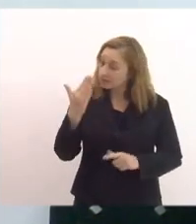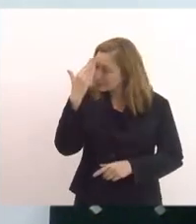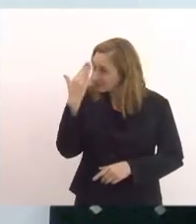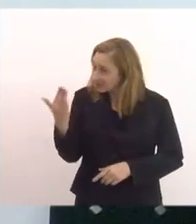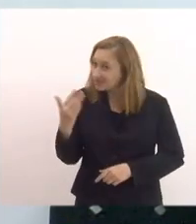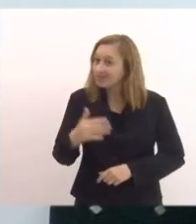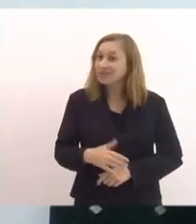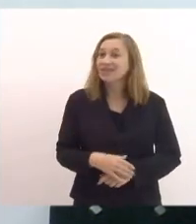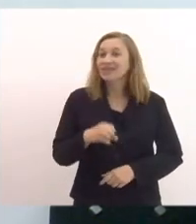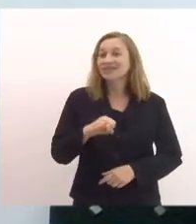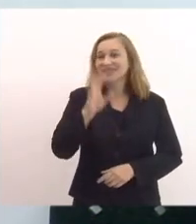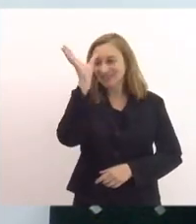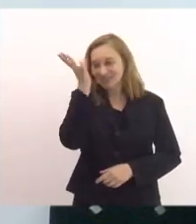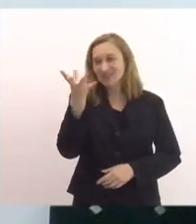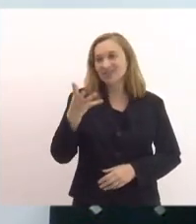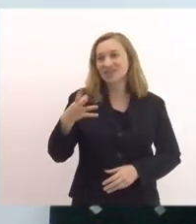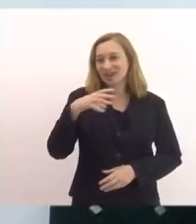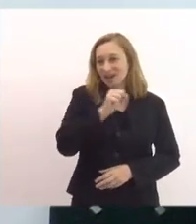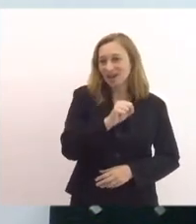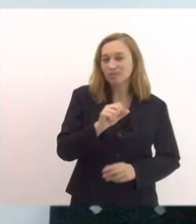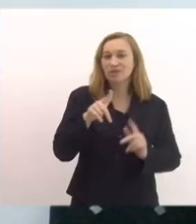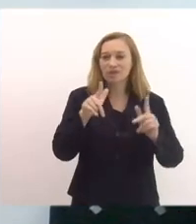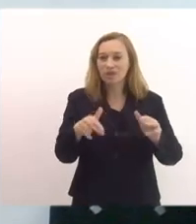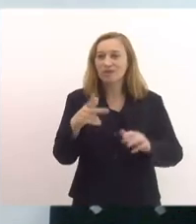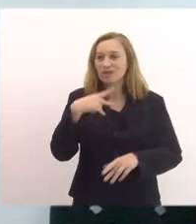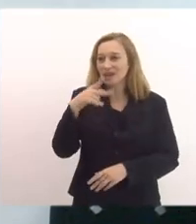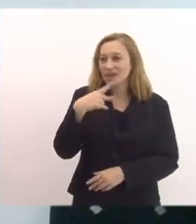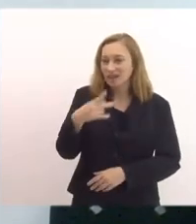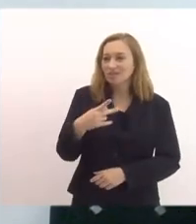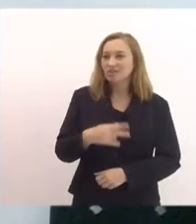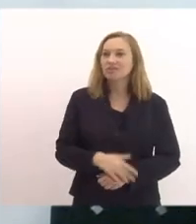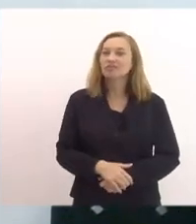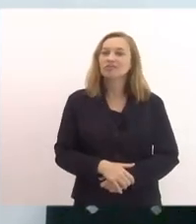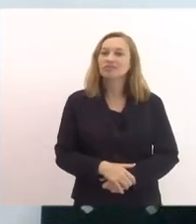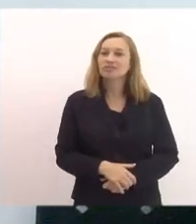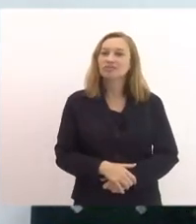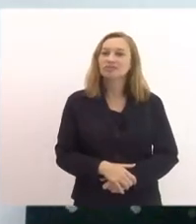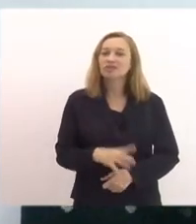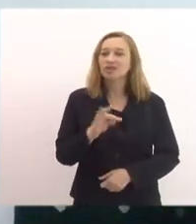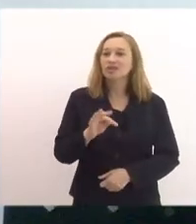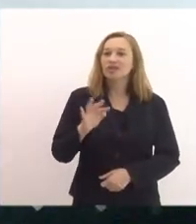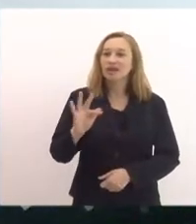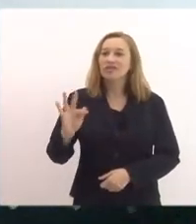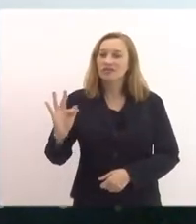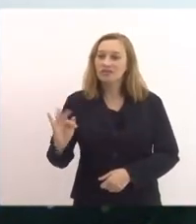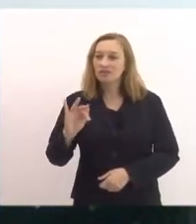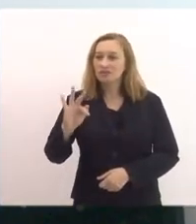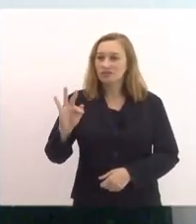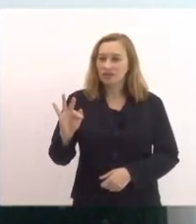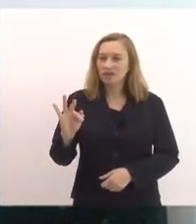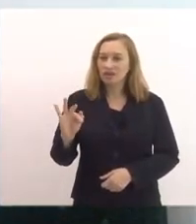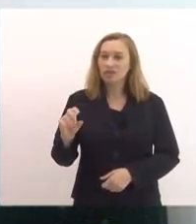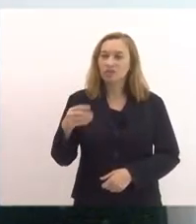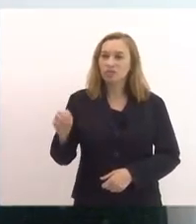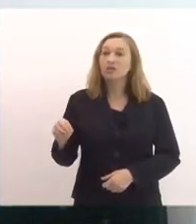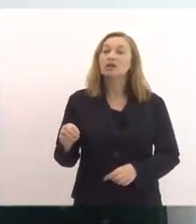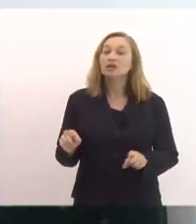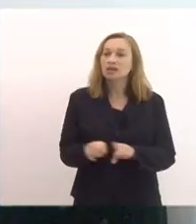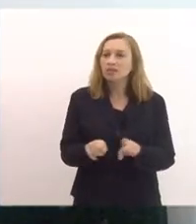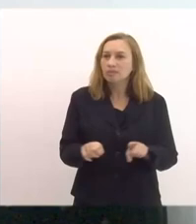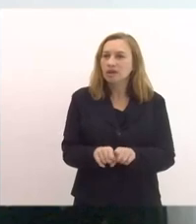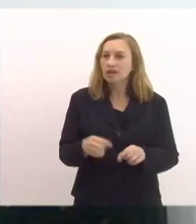se tudo se resolvesse da melhor forma, como foi falado a respeito do Tafão. Até, inclusive, eu